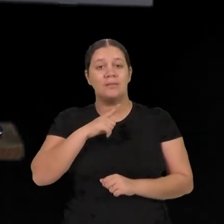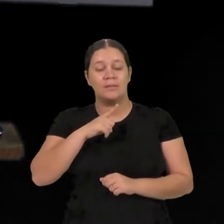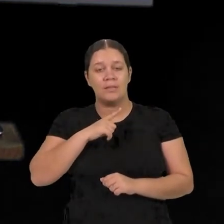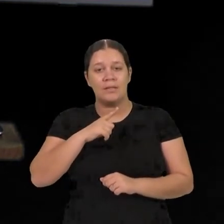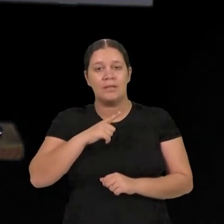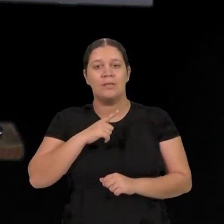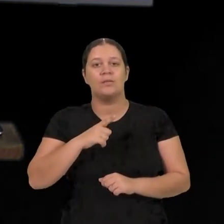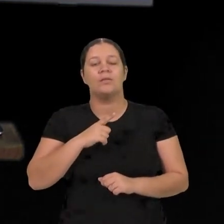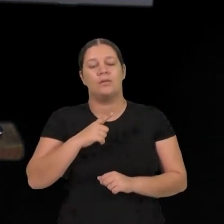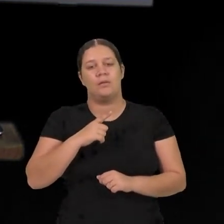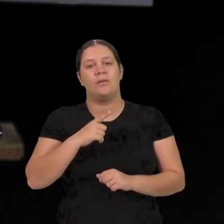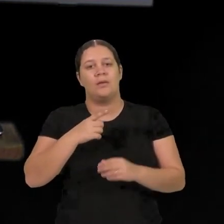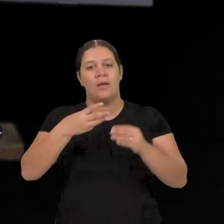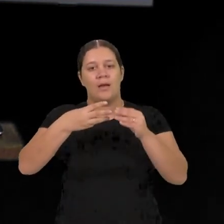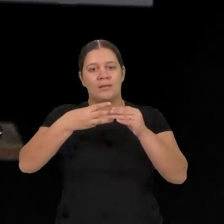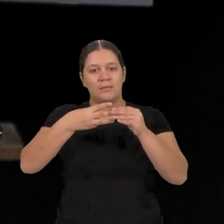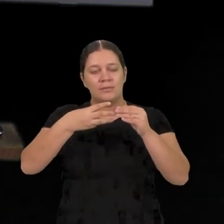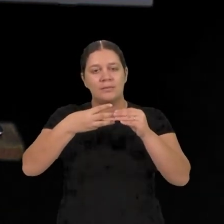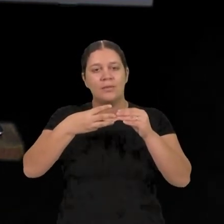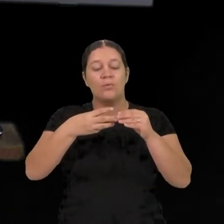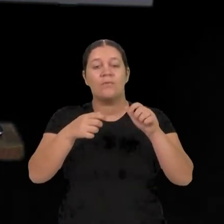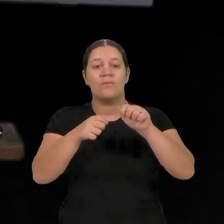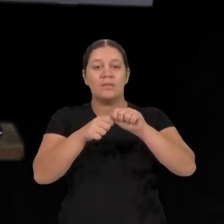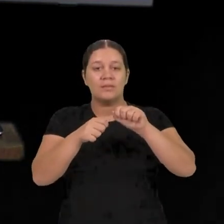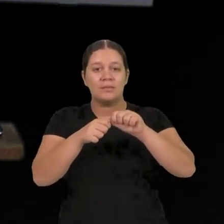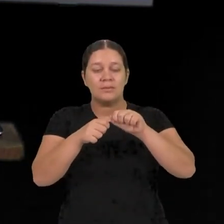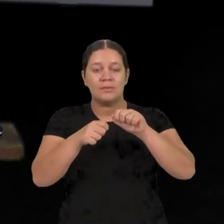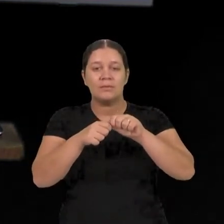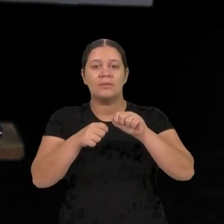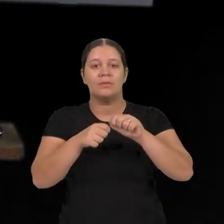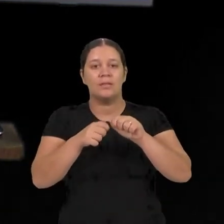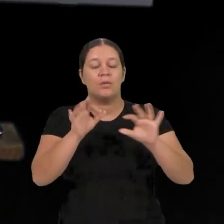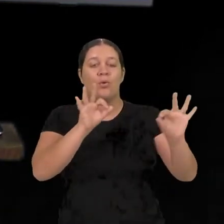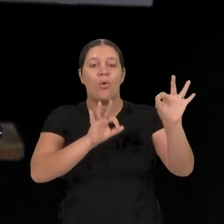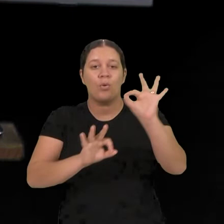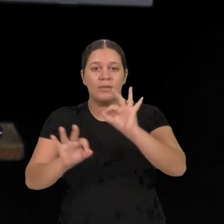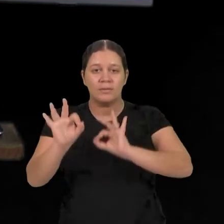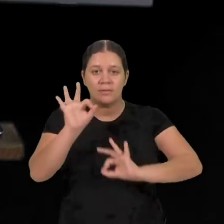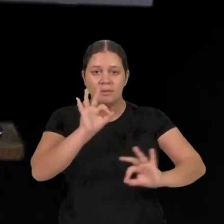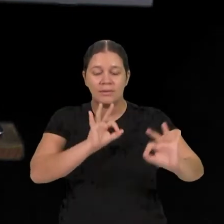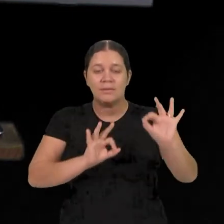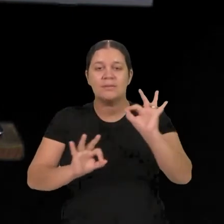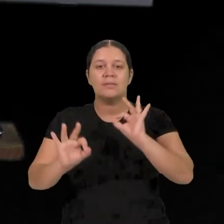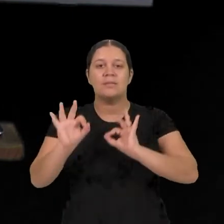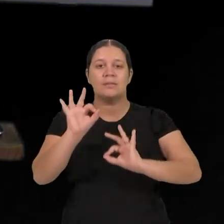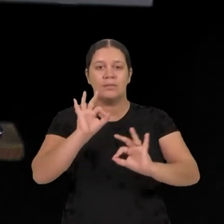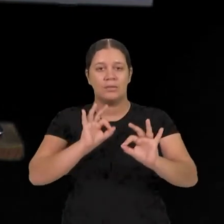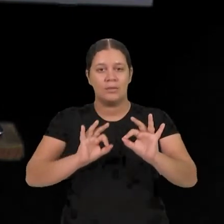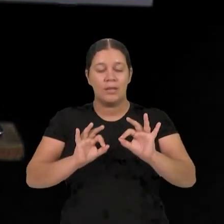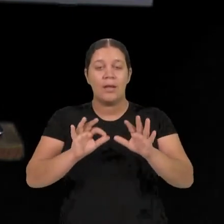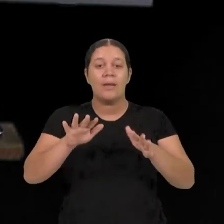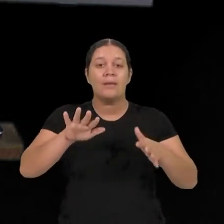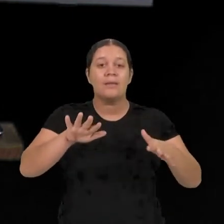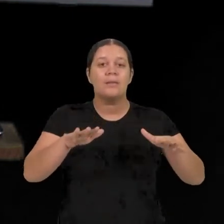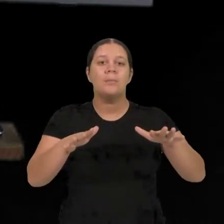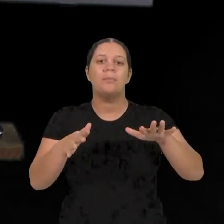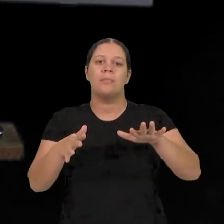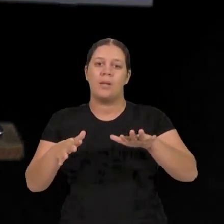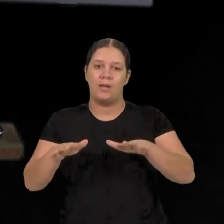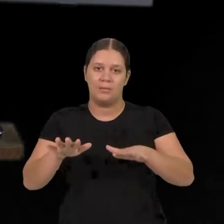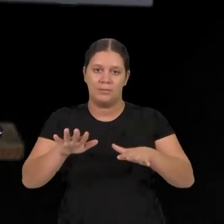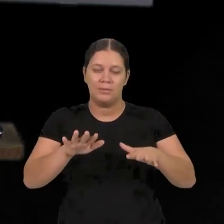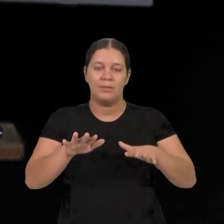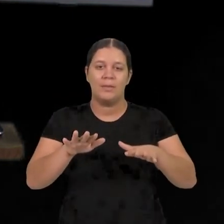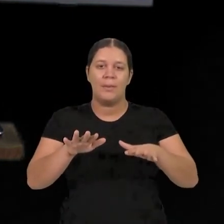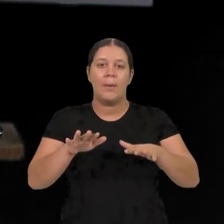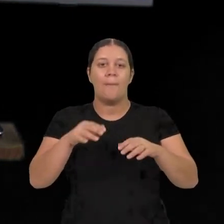uma célula funcionando de maneira organizada, de maneira equilibrada, tá?